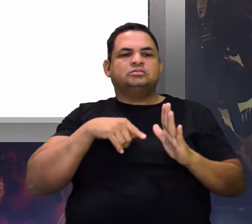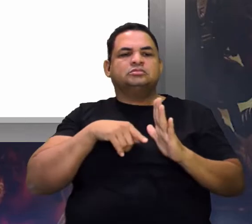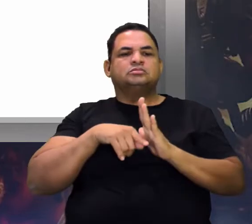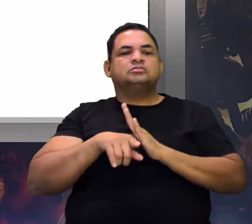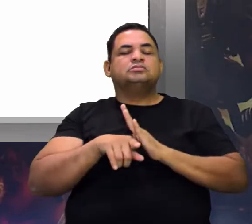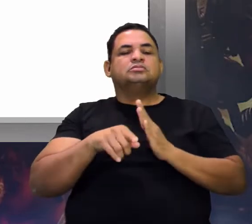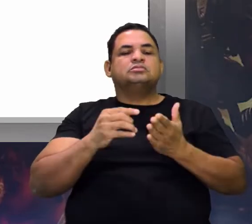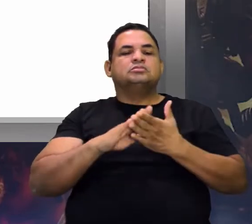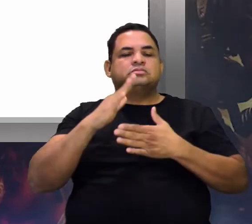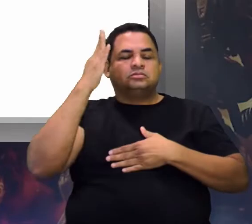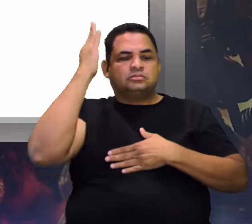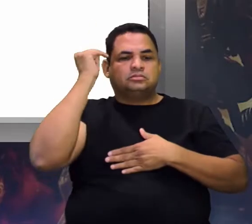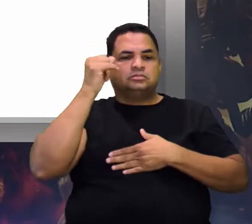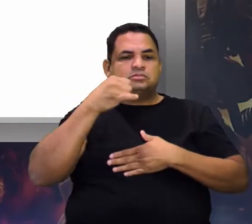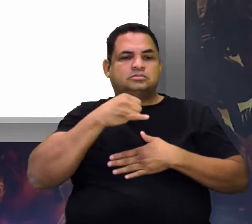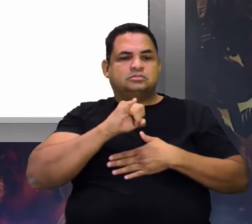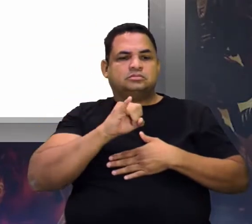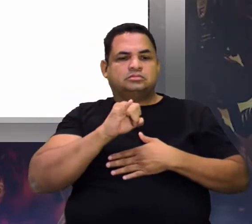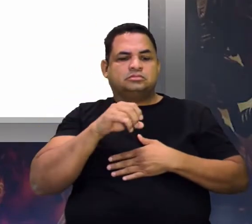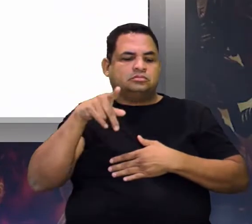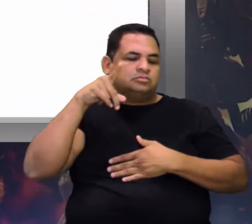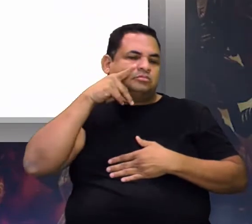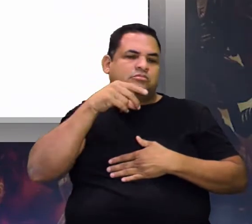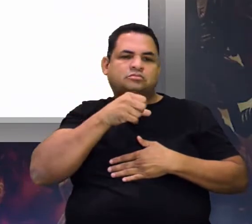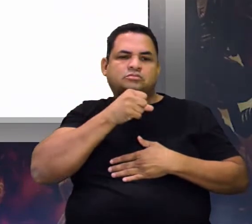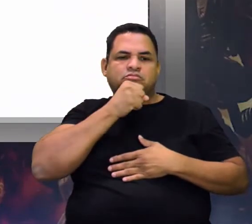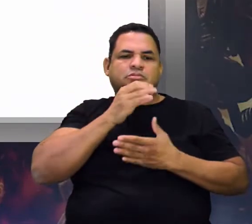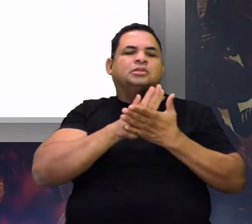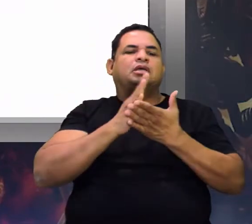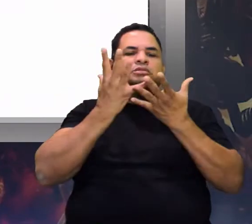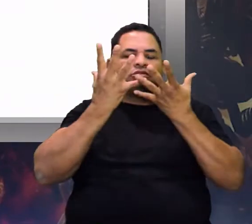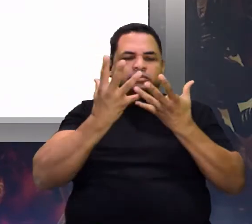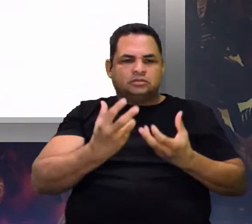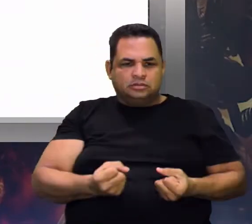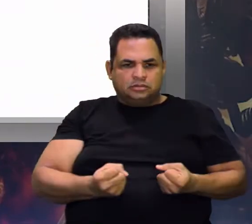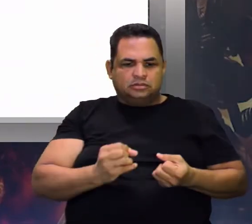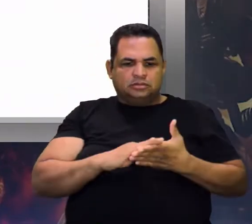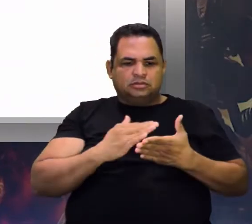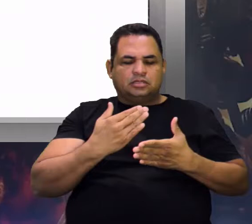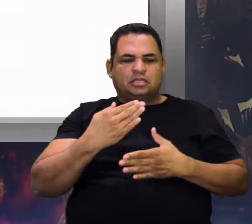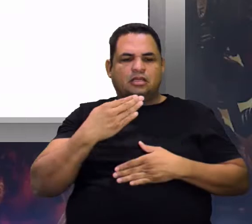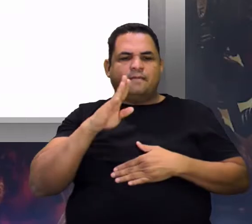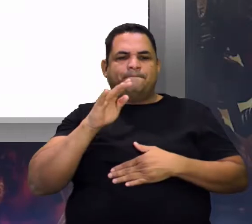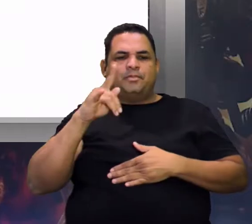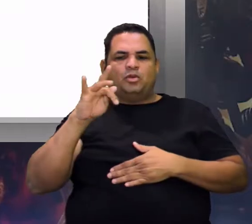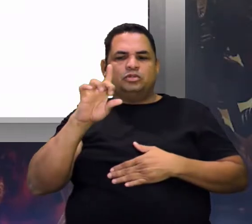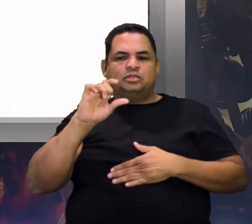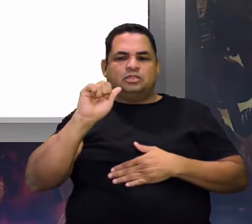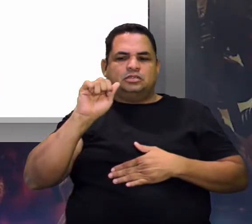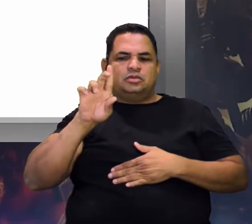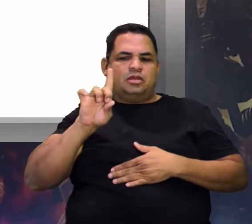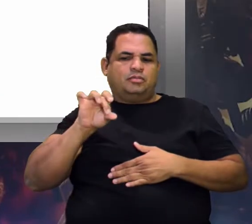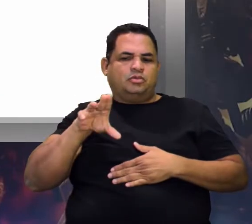seria saber se Porto Velho concordava, se a Ponta do Abunã